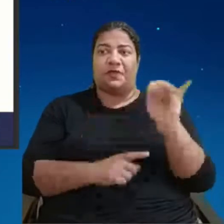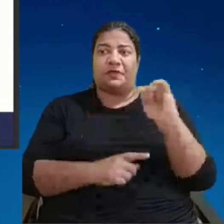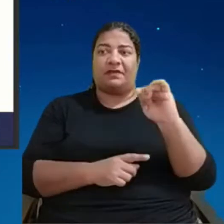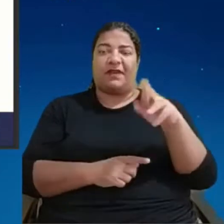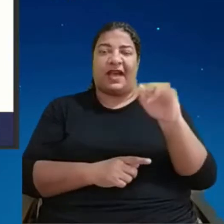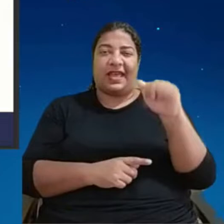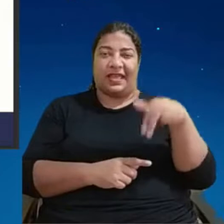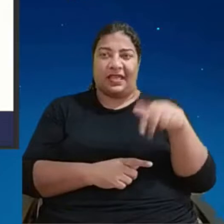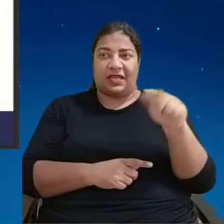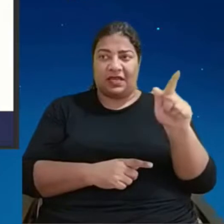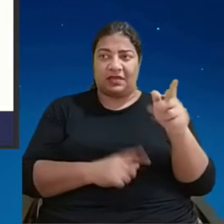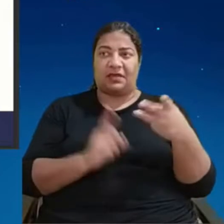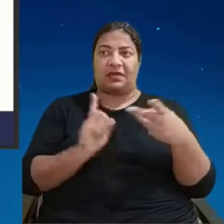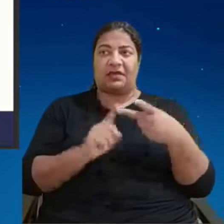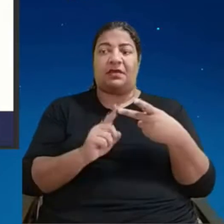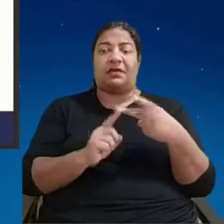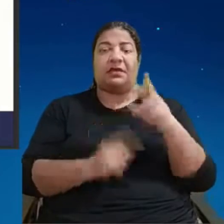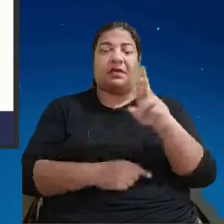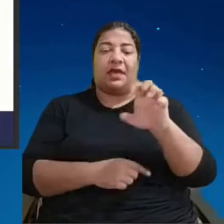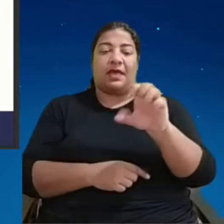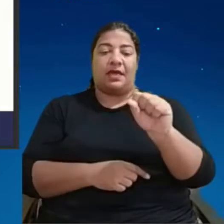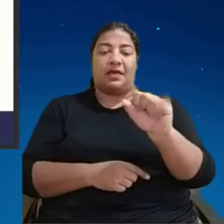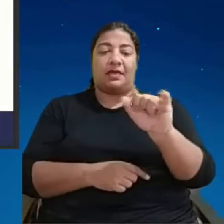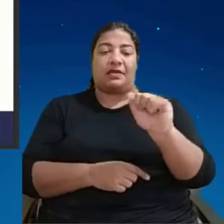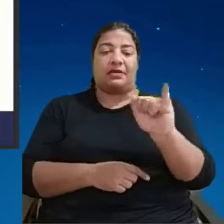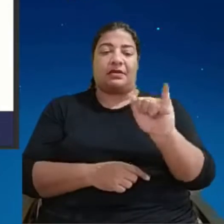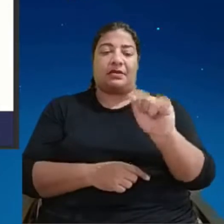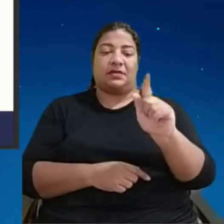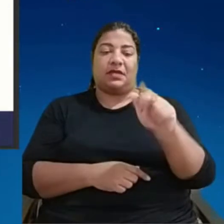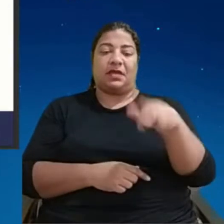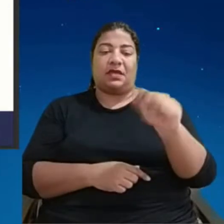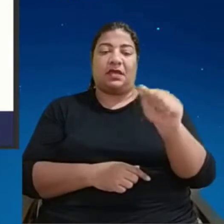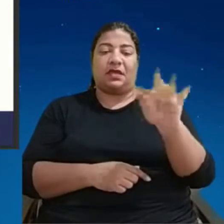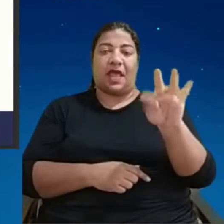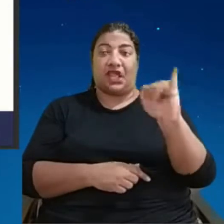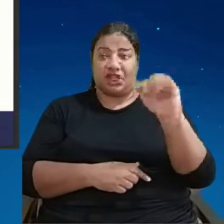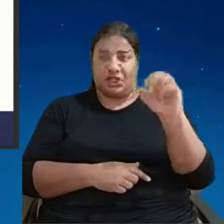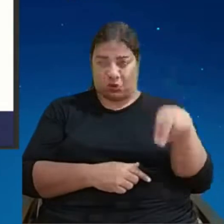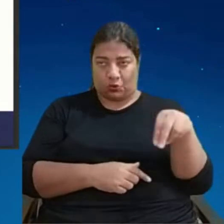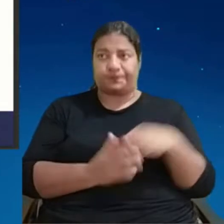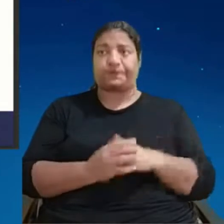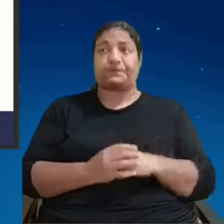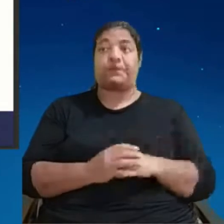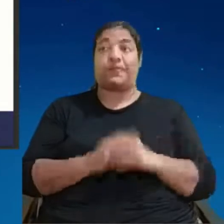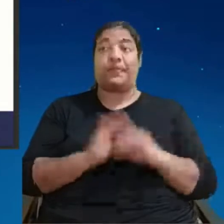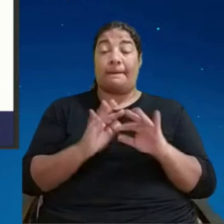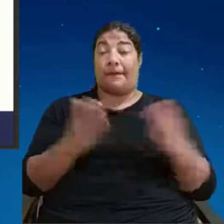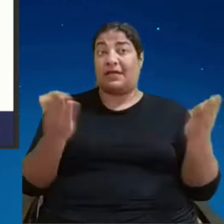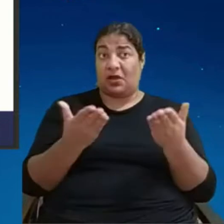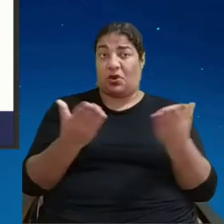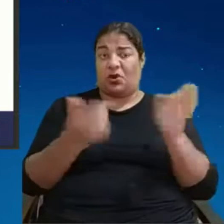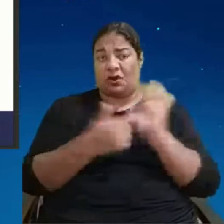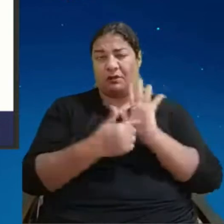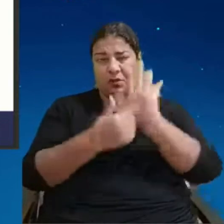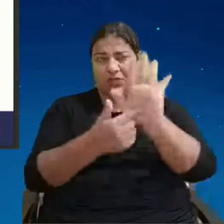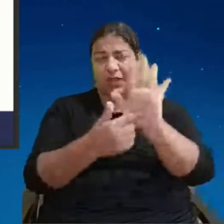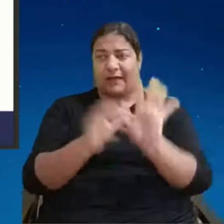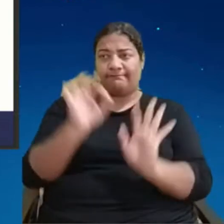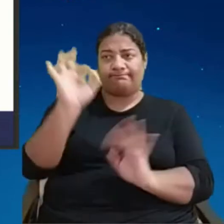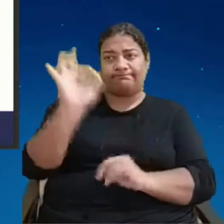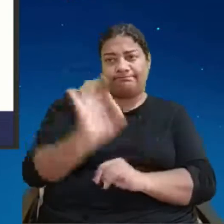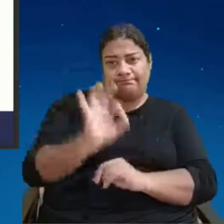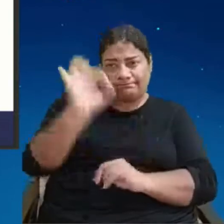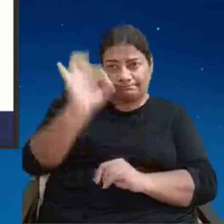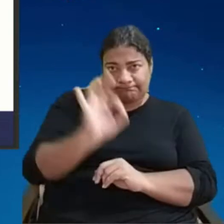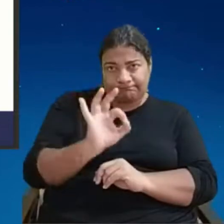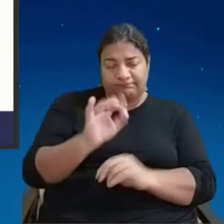e ágil. Vamos lá. Algumas estatísticas, assim, eu gosto de ter muita consistência onde eu estou